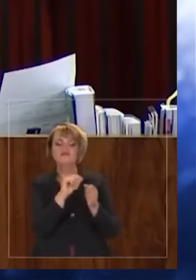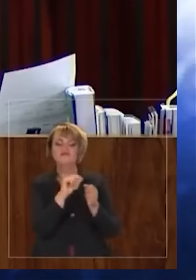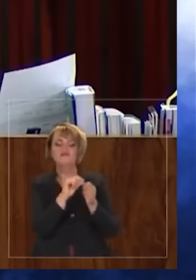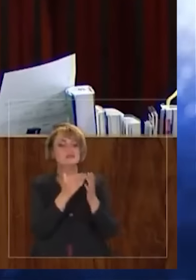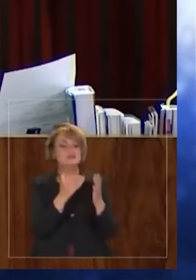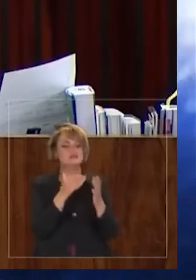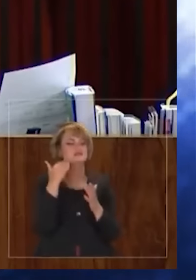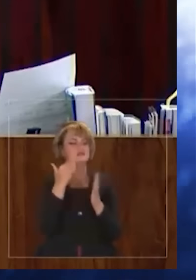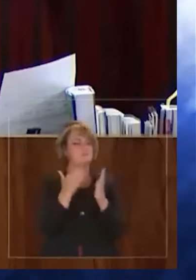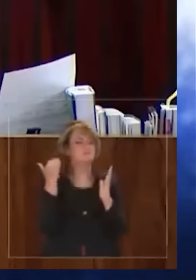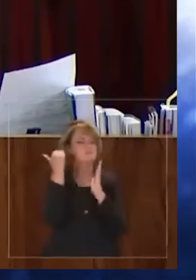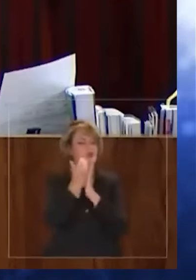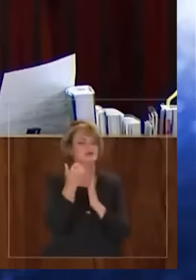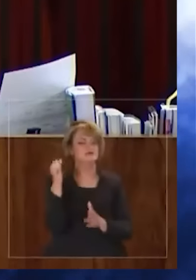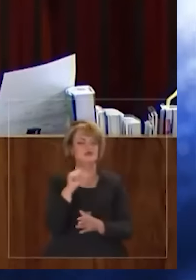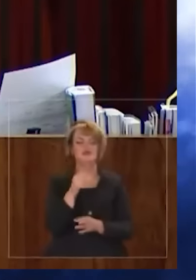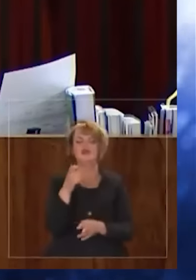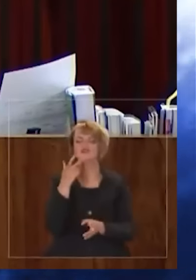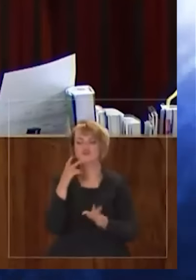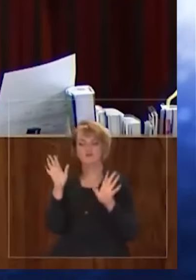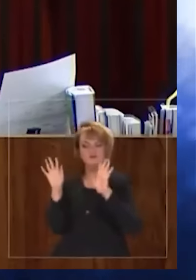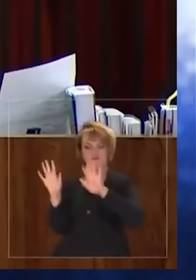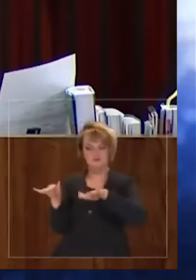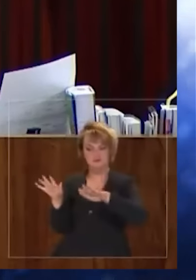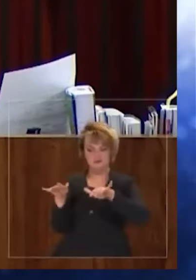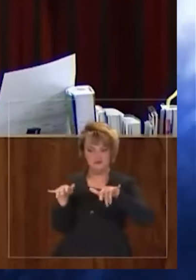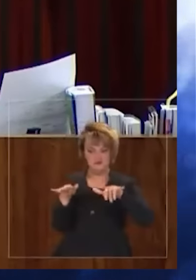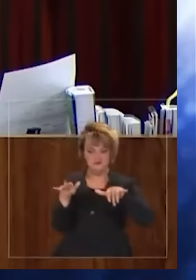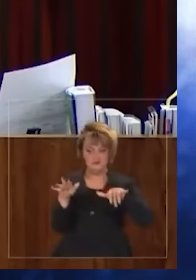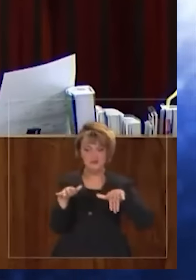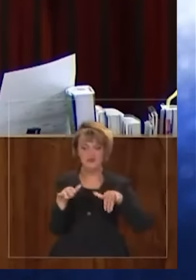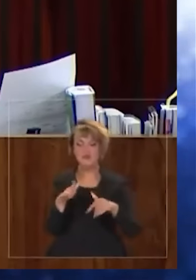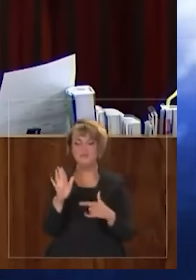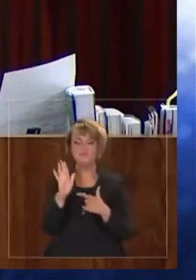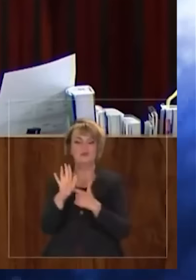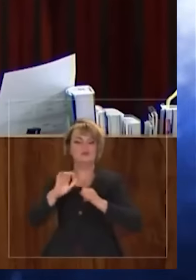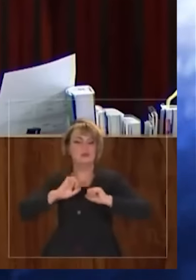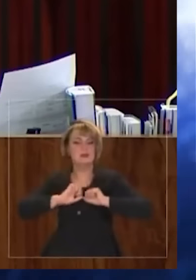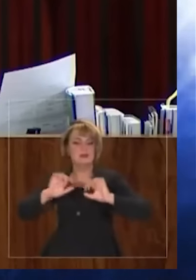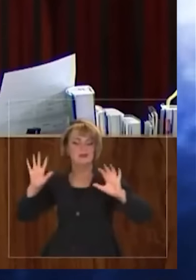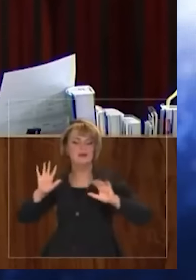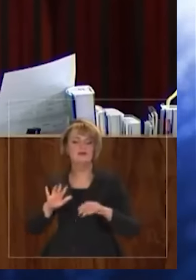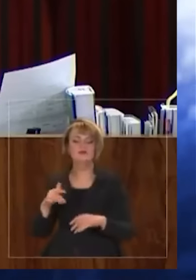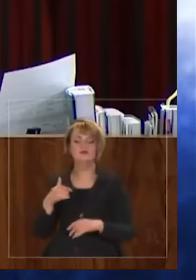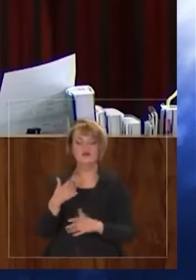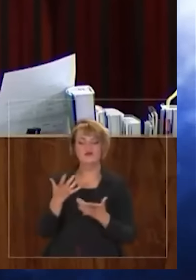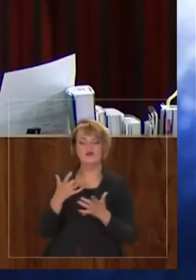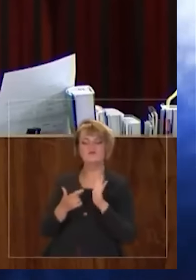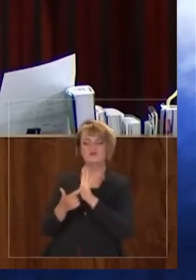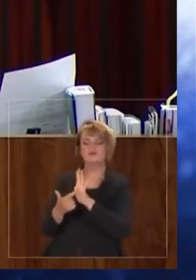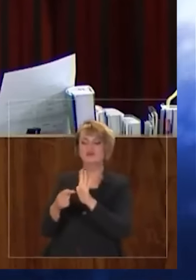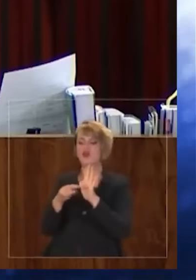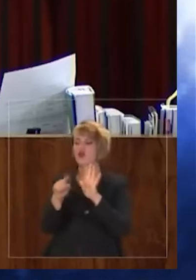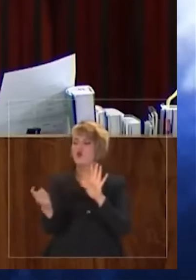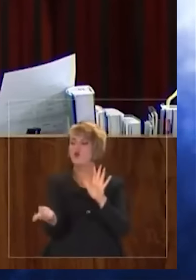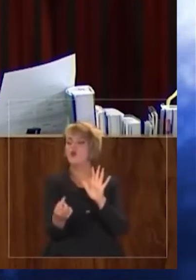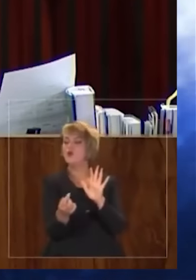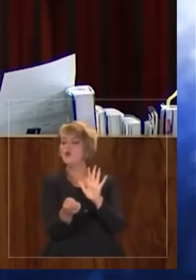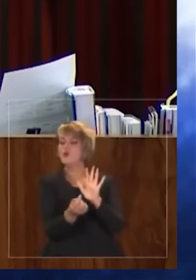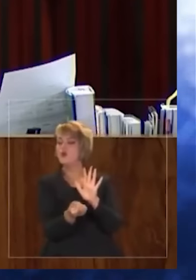mais ácidos deixando claramente patente Qual a intenção dizendo